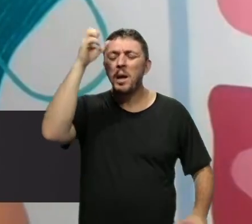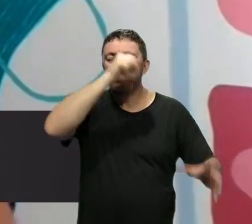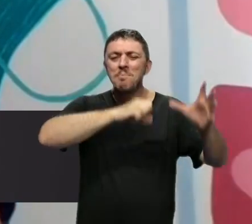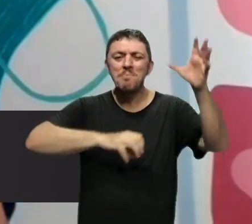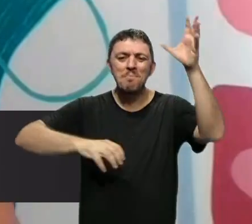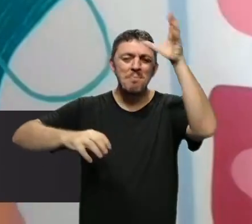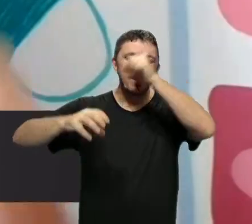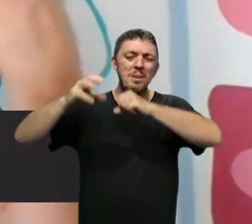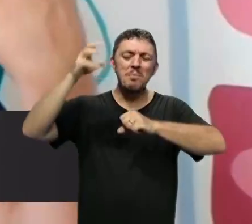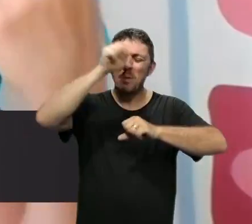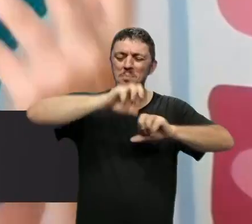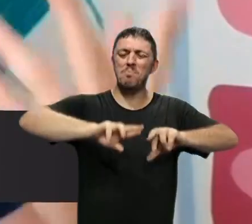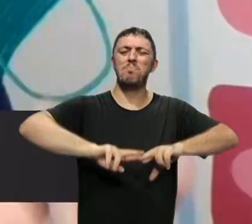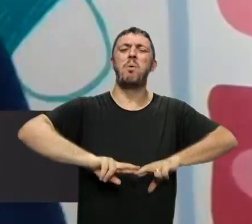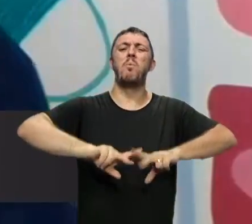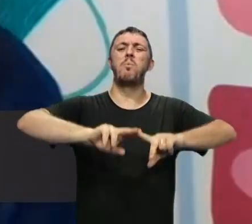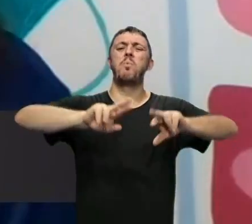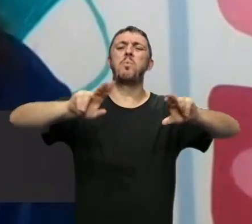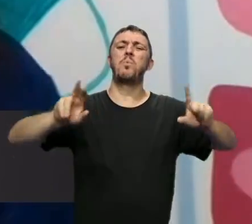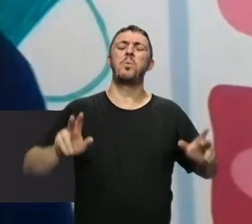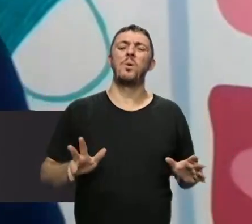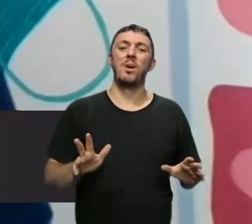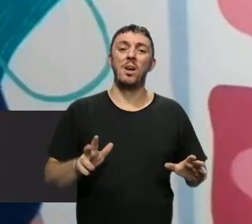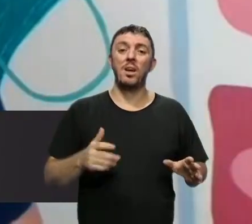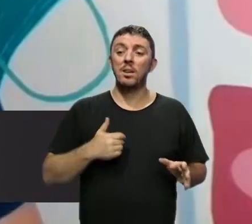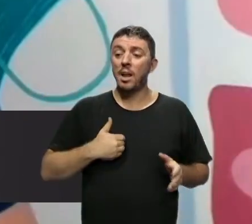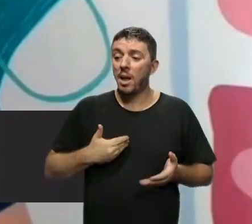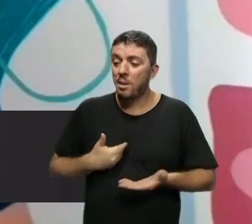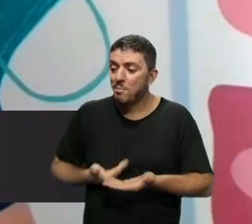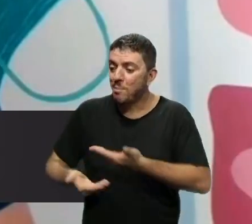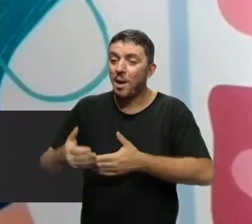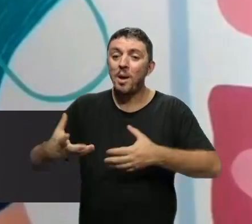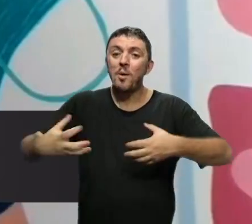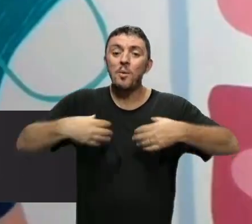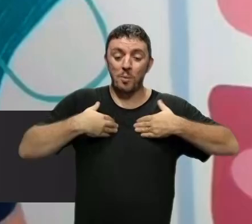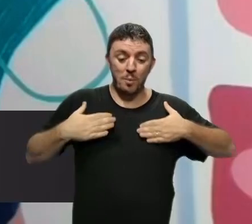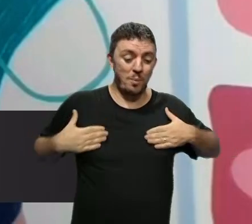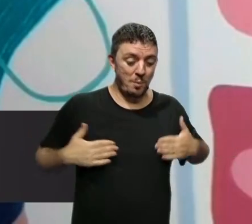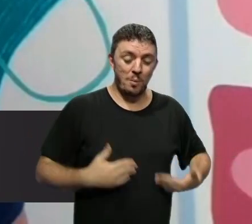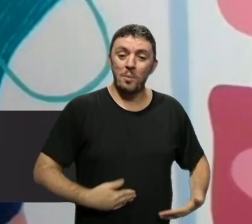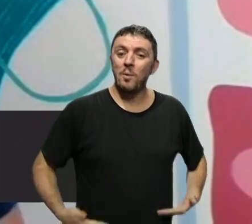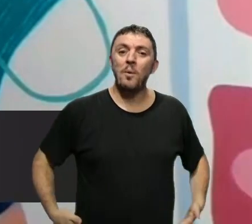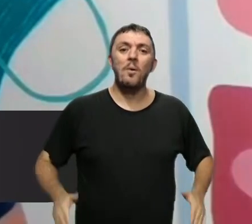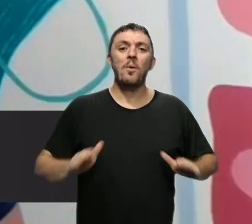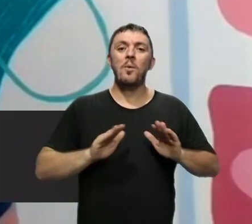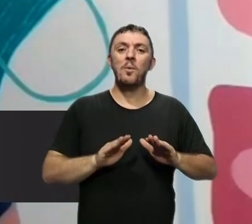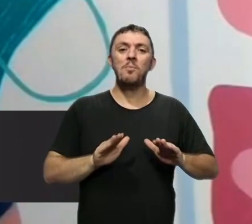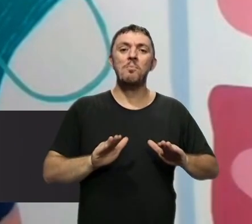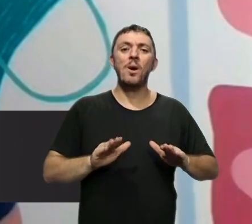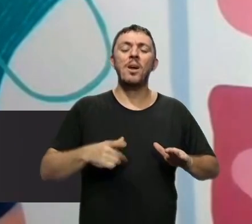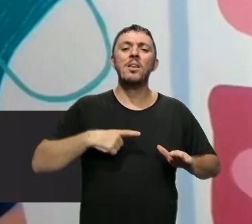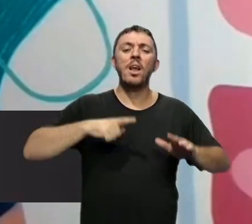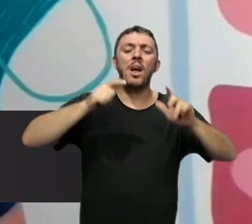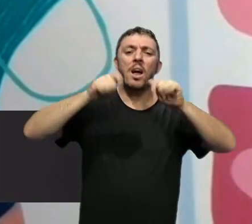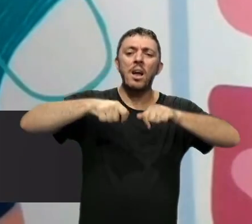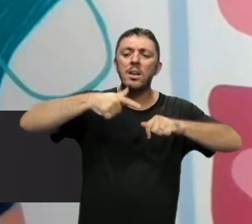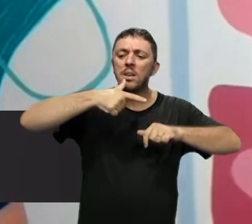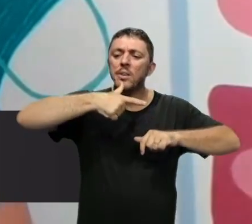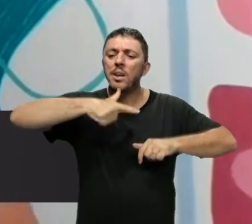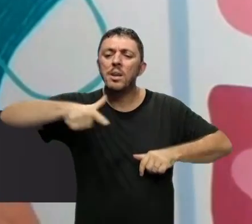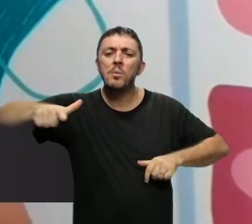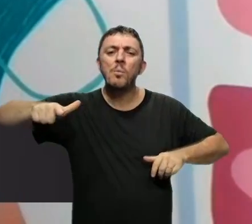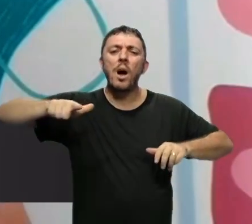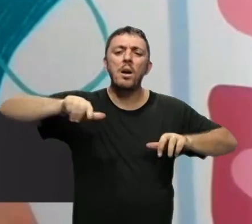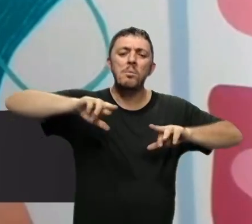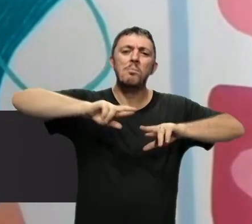mundo e estavam com uma relação com o corpo, uma relação com a linguagem, muitas trocas muito